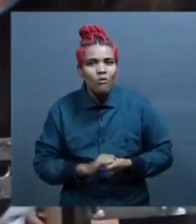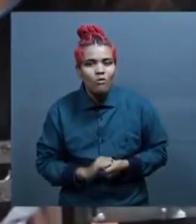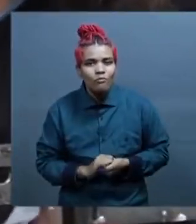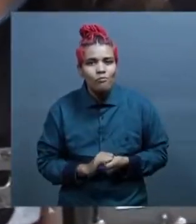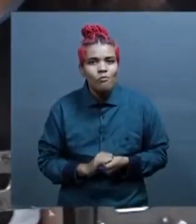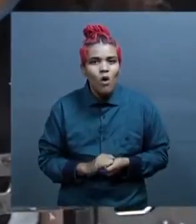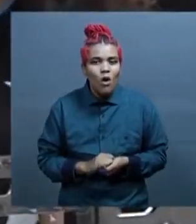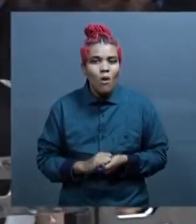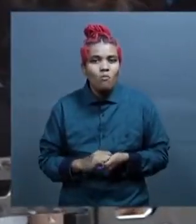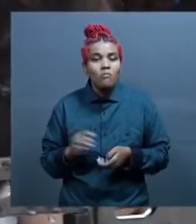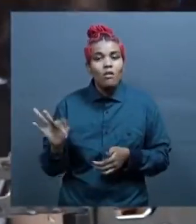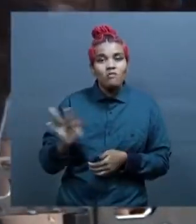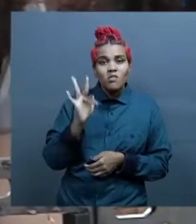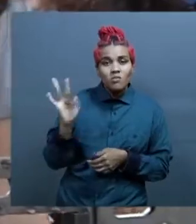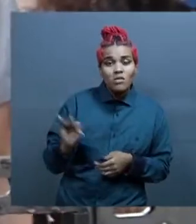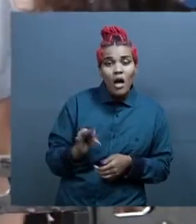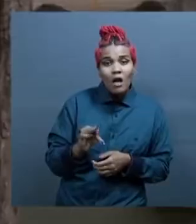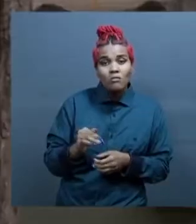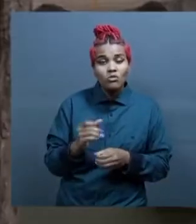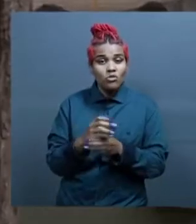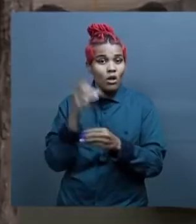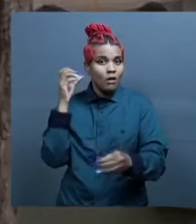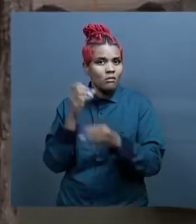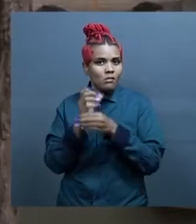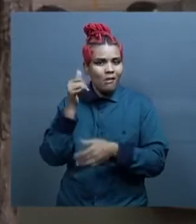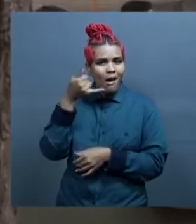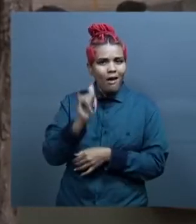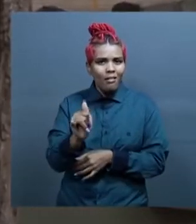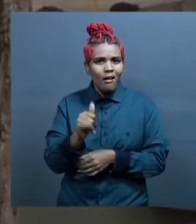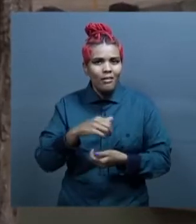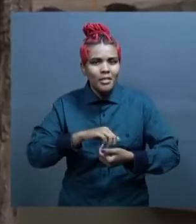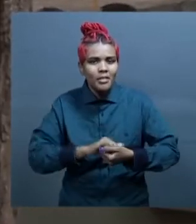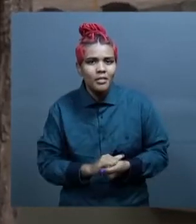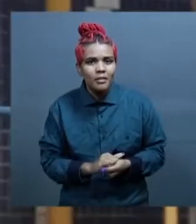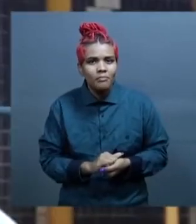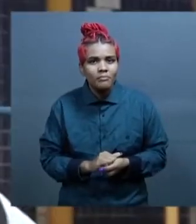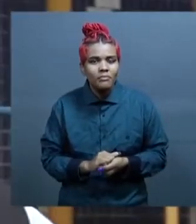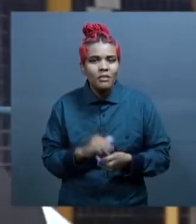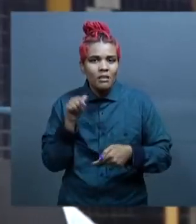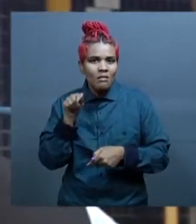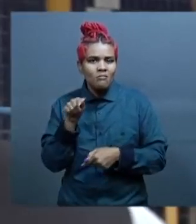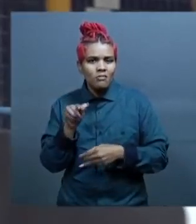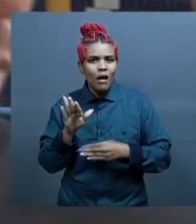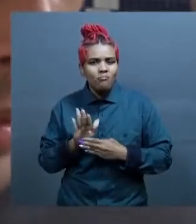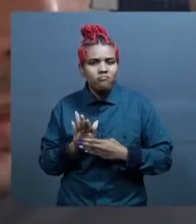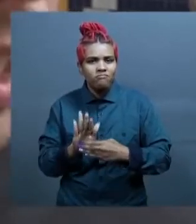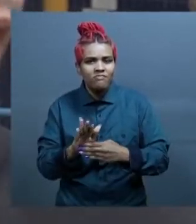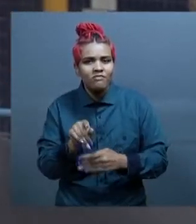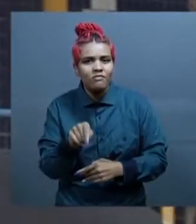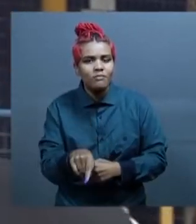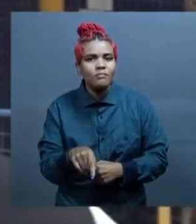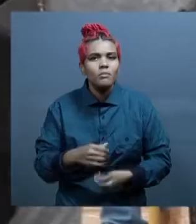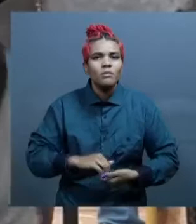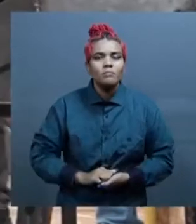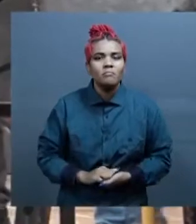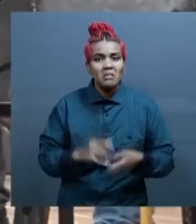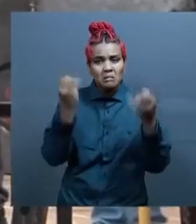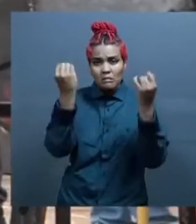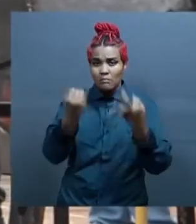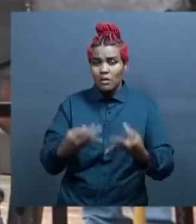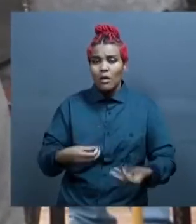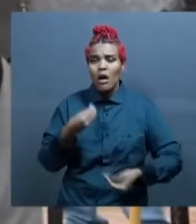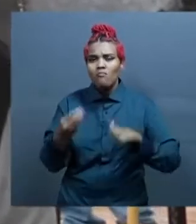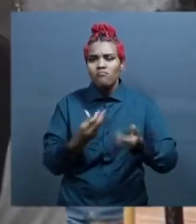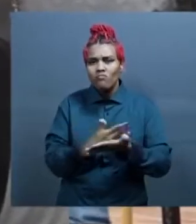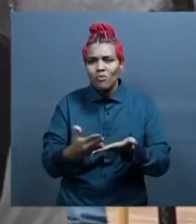faculdade de engenharia elétrica da ufu o rui está à frente do projeto e explica como tudo começou a criação foi um